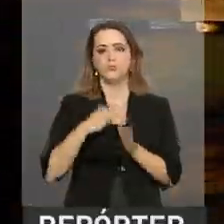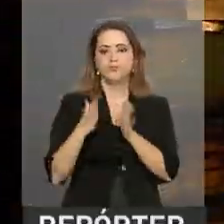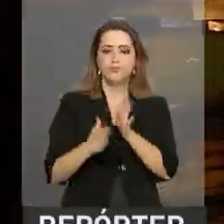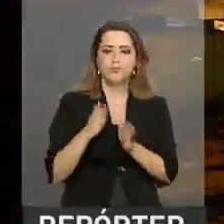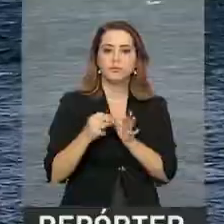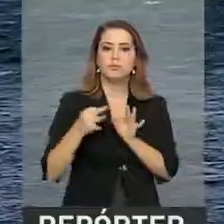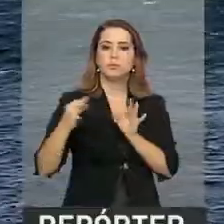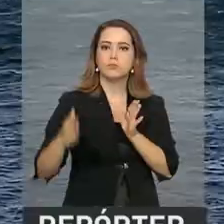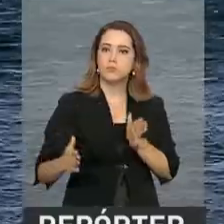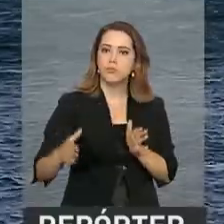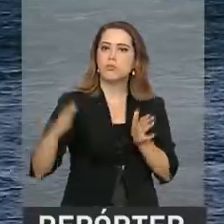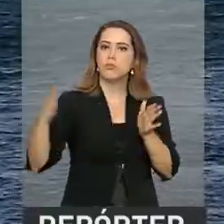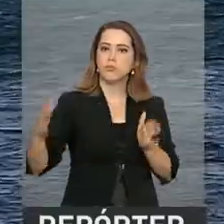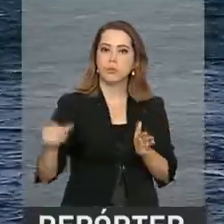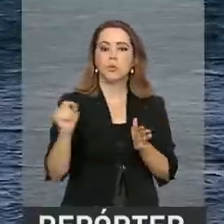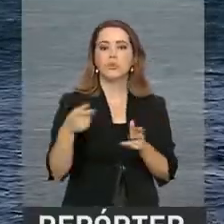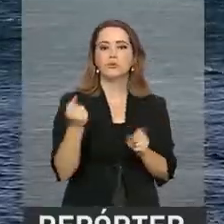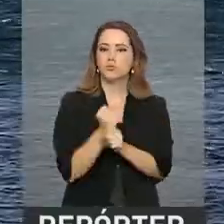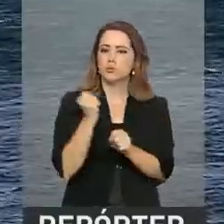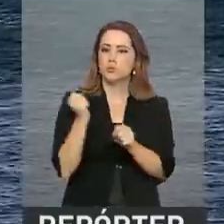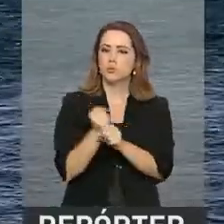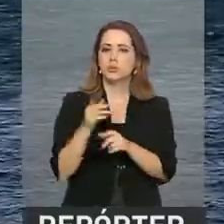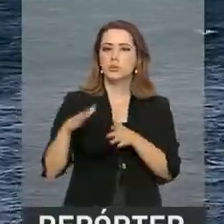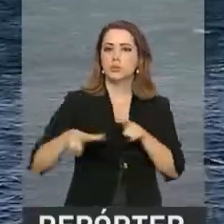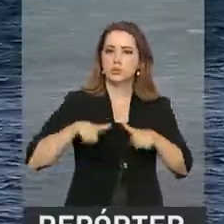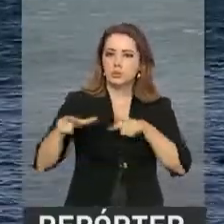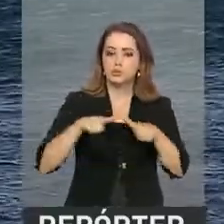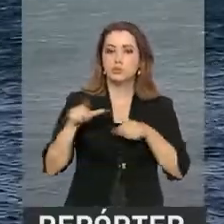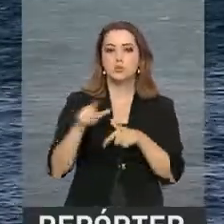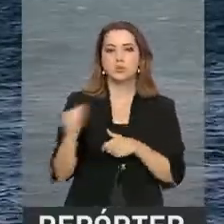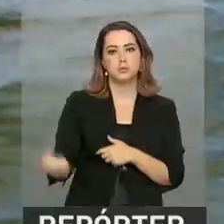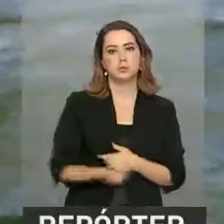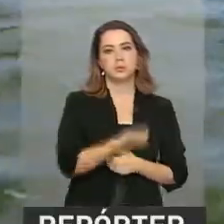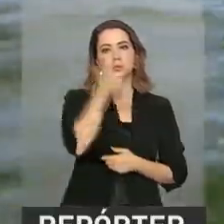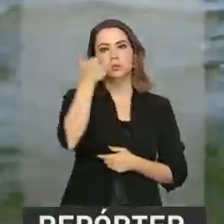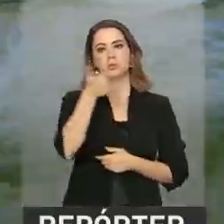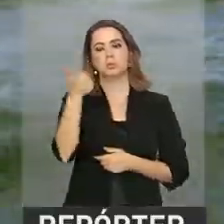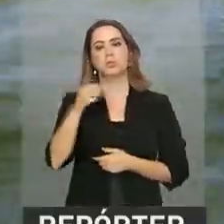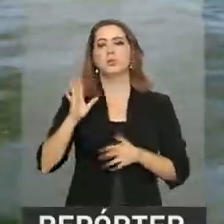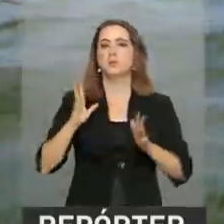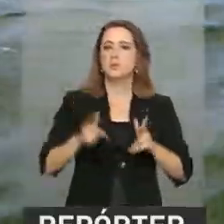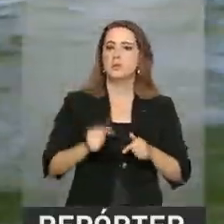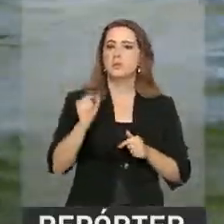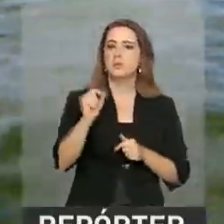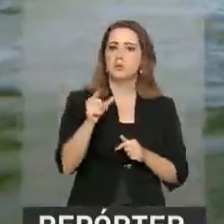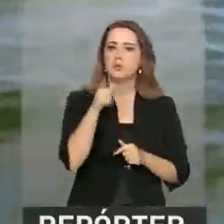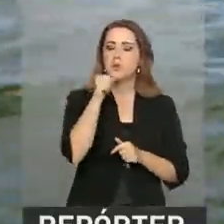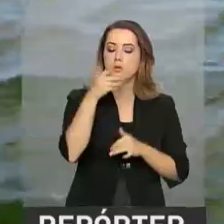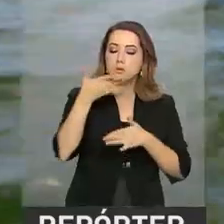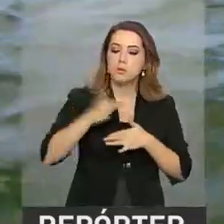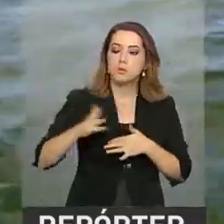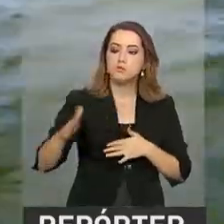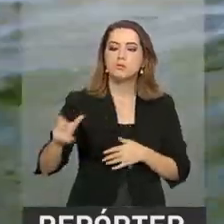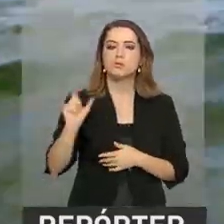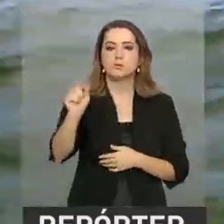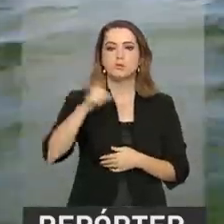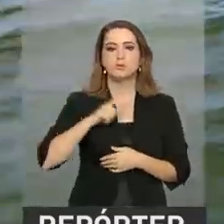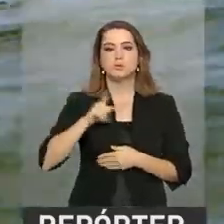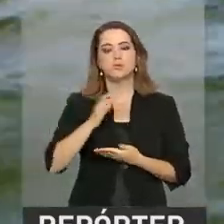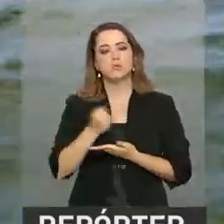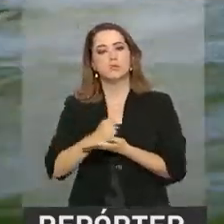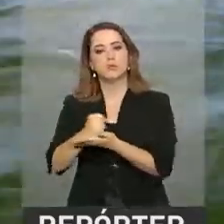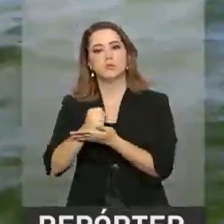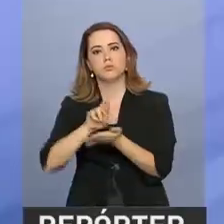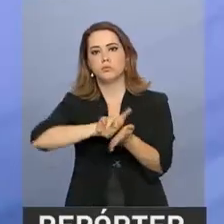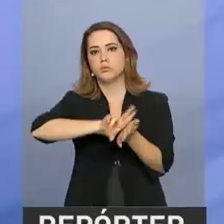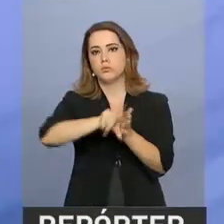longo prazos e outras permanentes para melhorar a qualidade e a quantidade de água disponível para diversos tipos